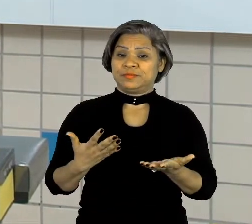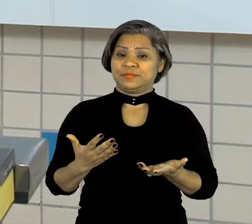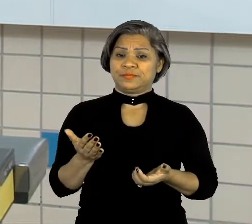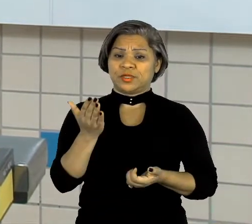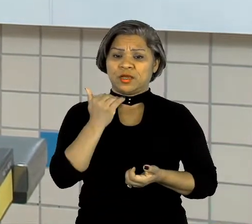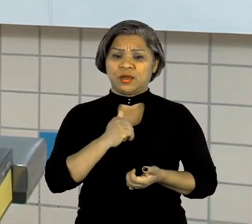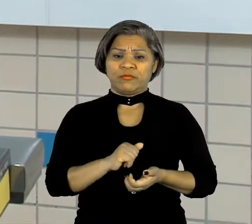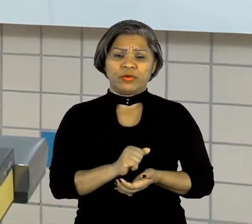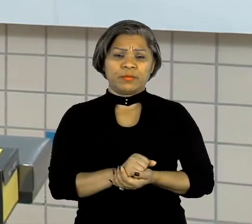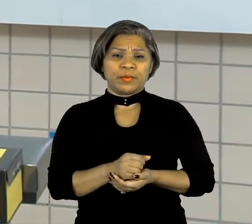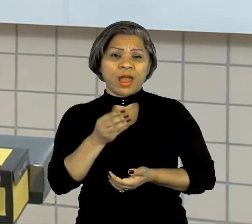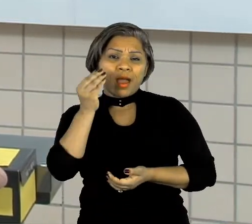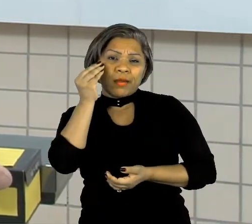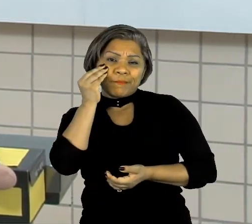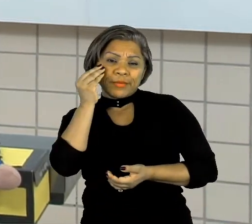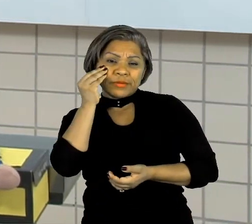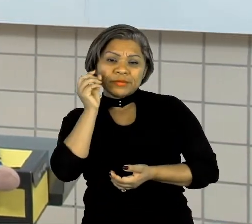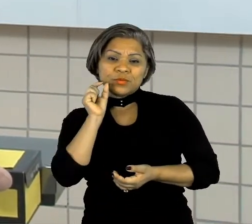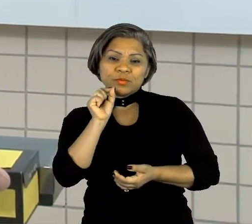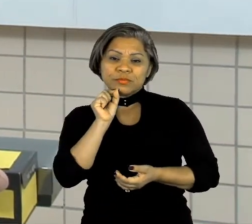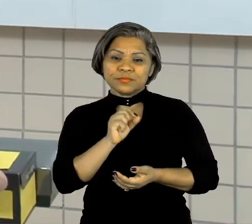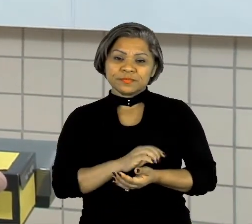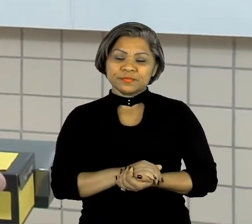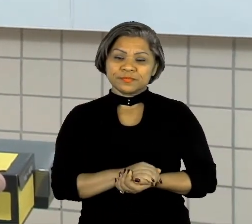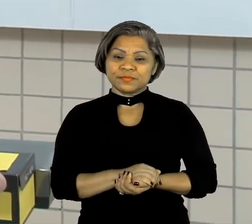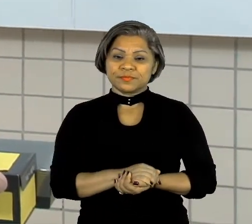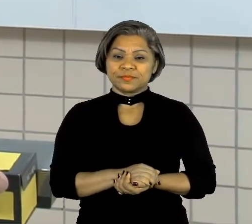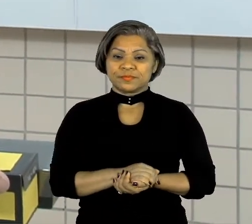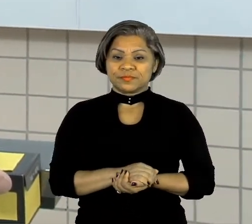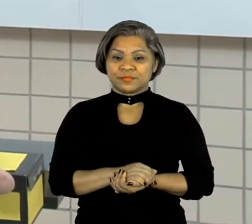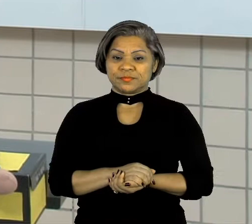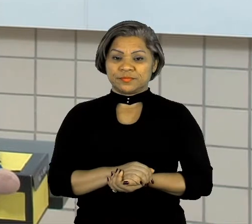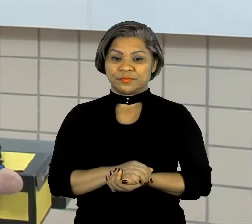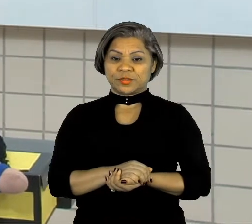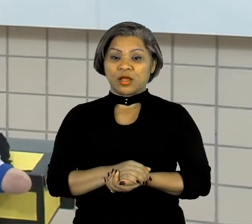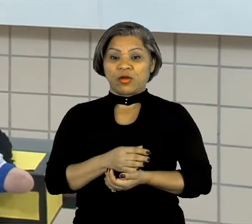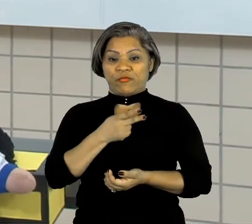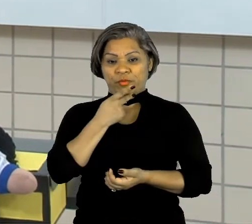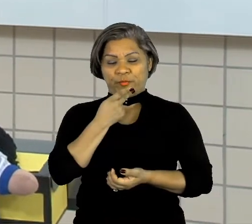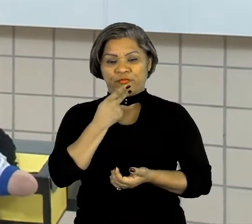prestar atenção aqui agora? Ó, nós vamos falar agora